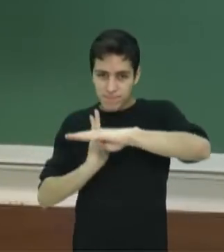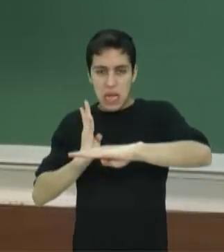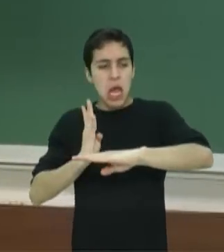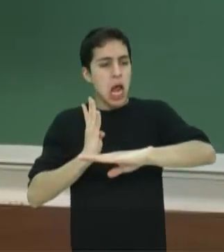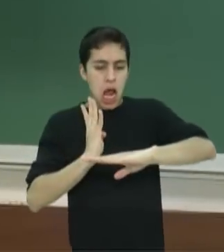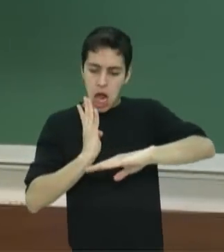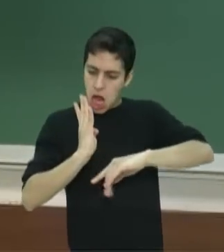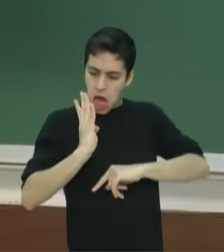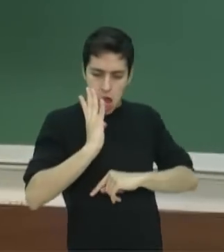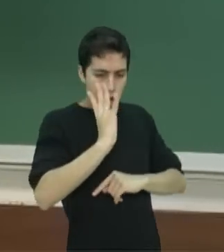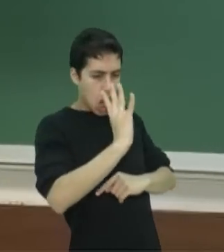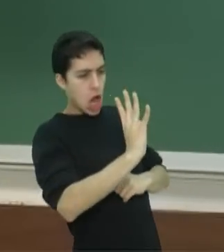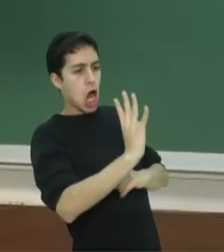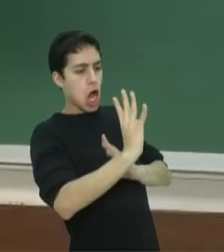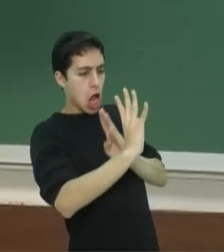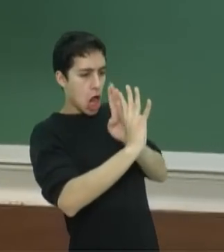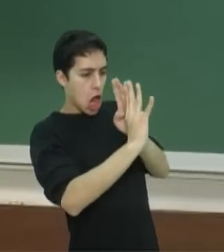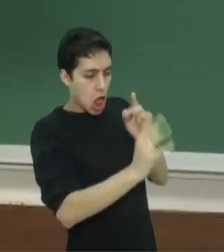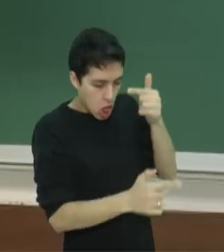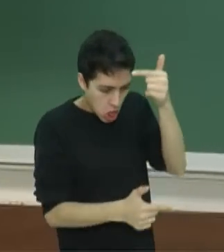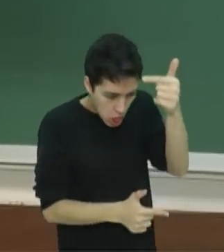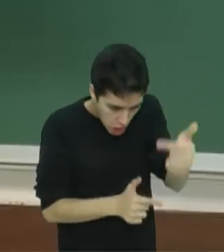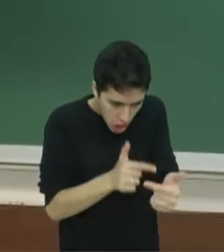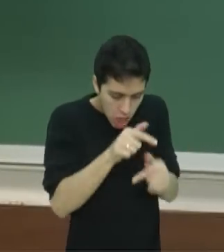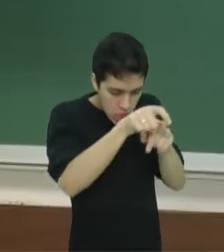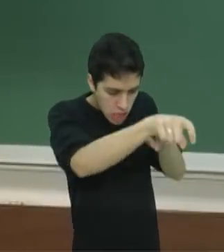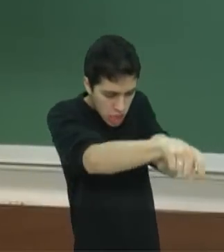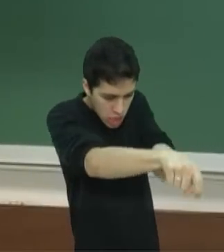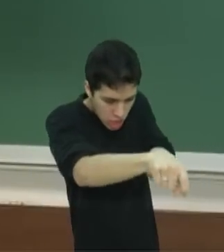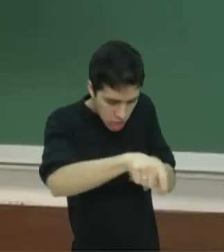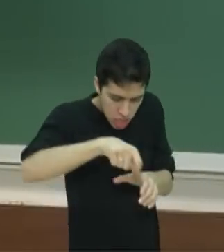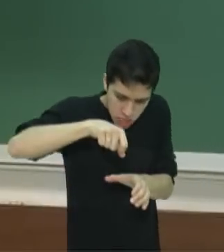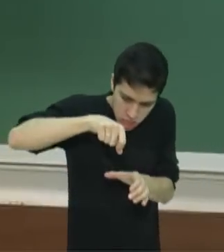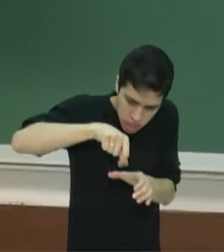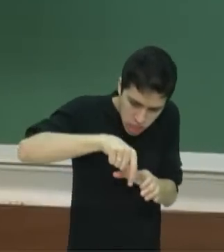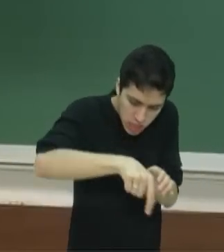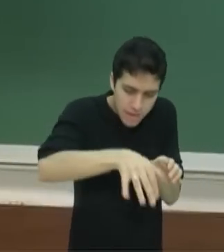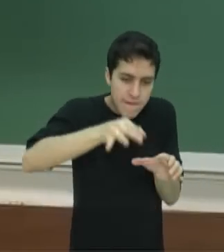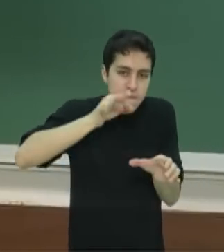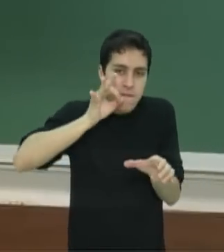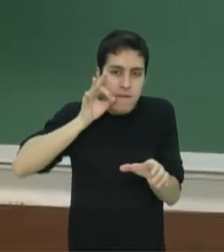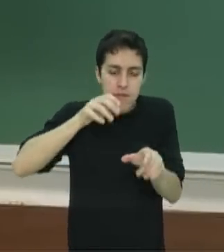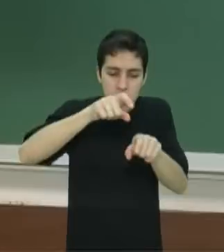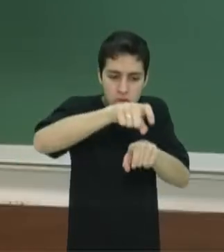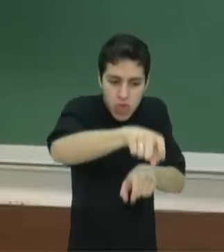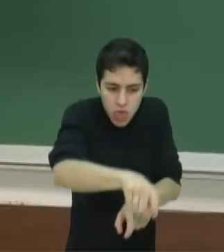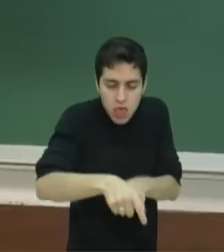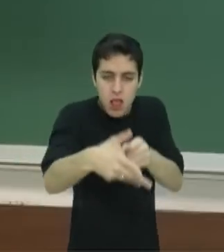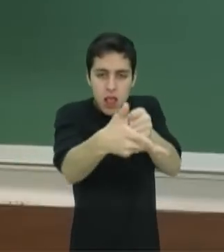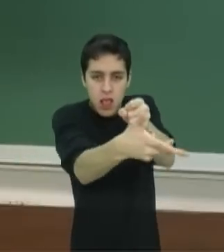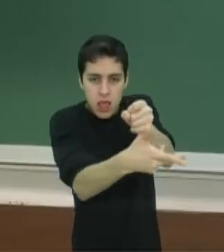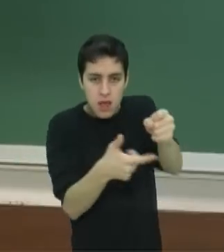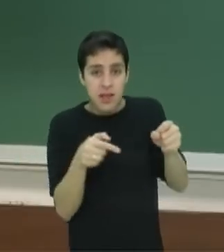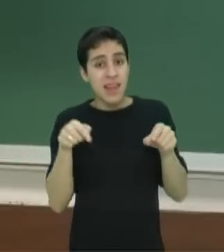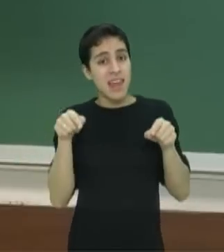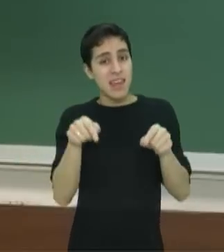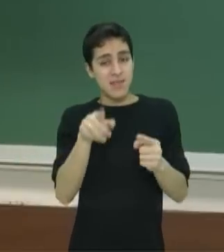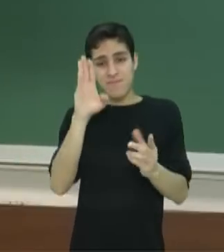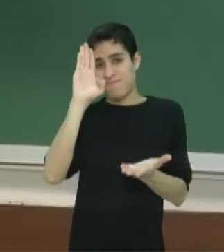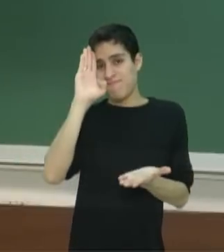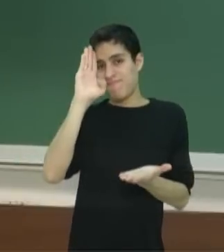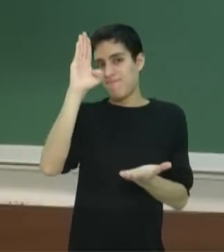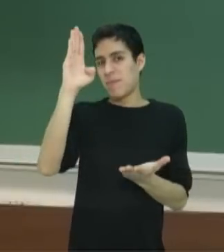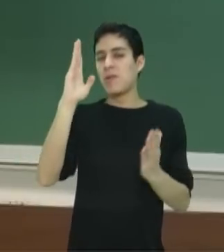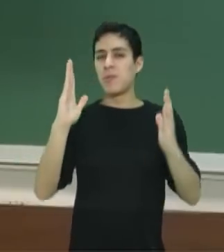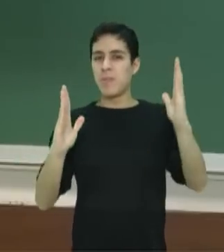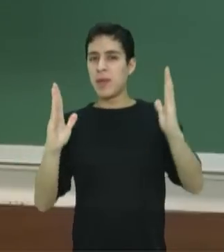cultivo do café, era um dos principais destinos dos imigrantes nesse começo de processo de